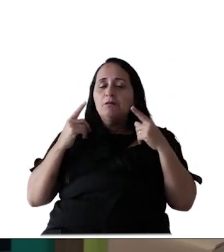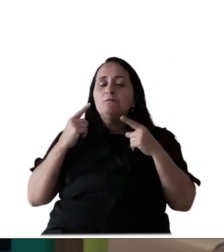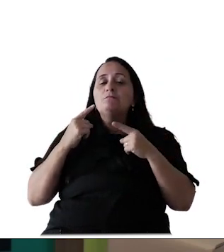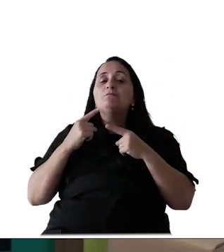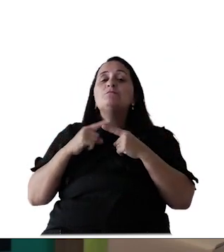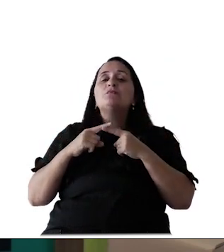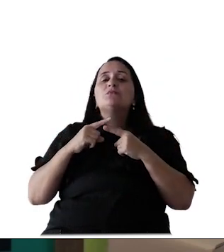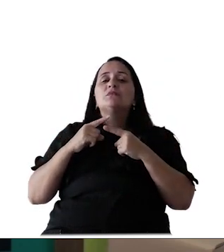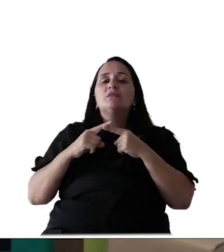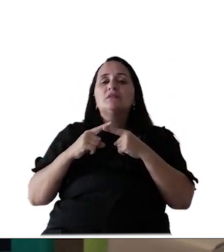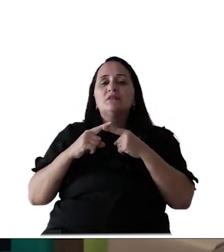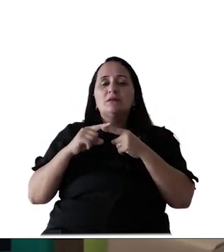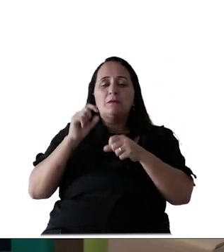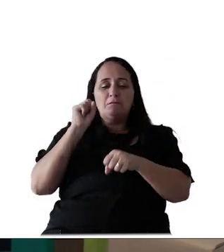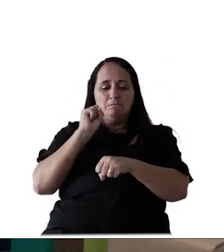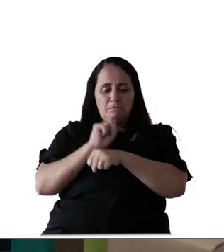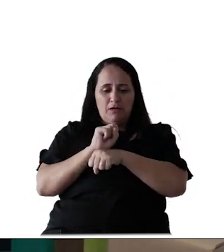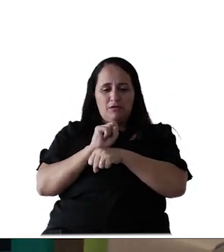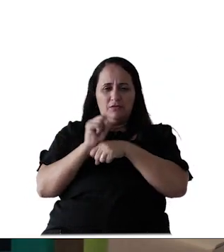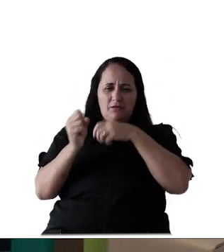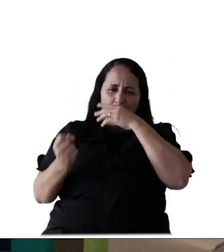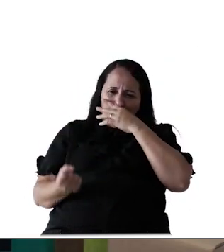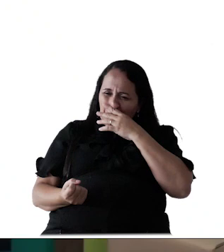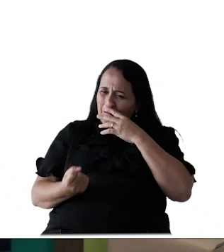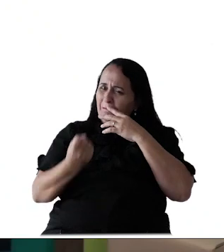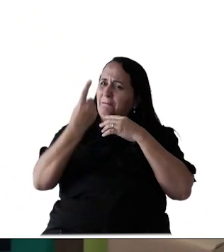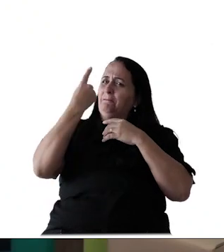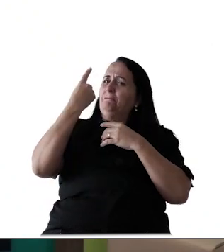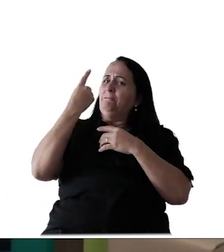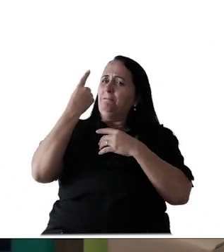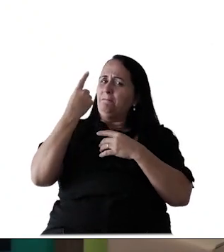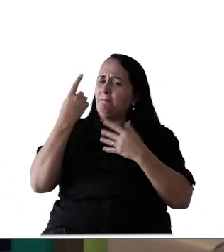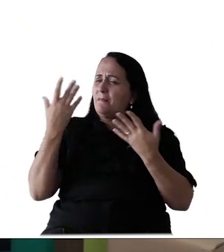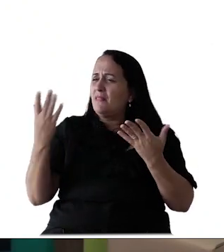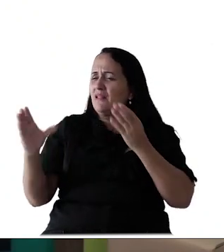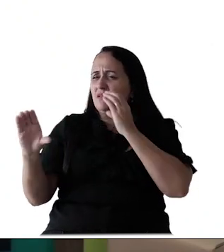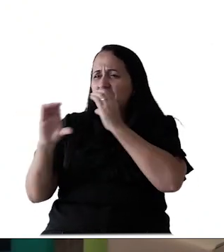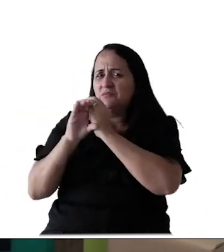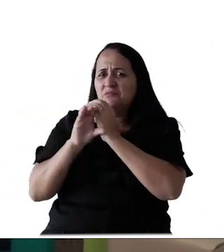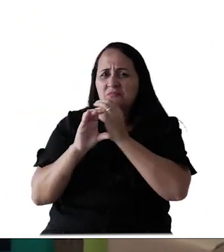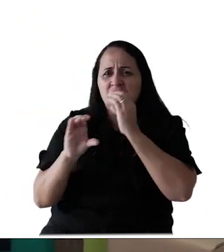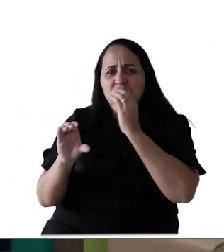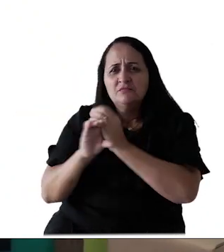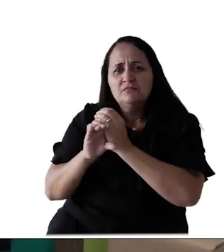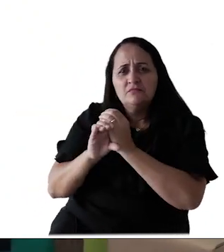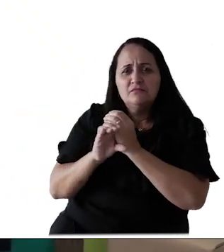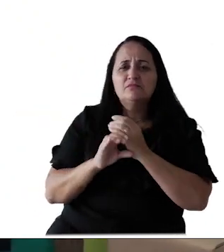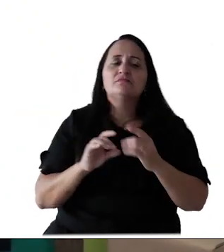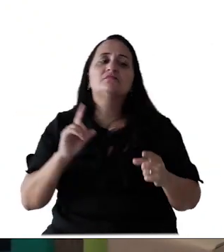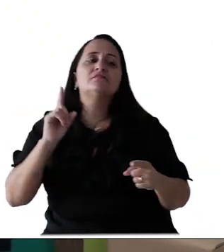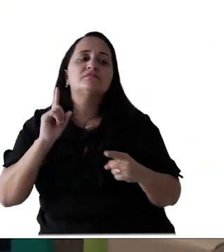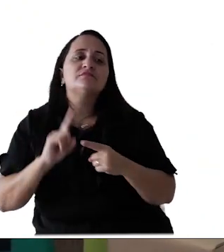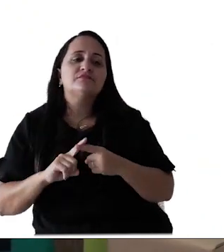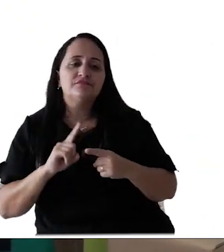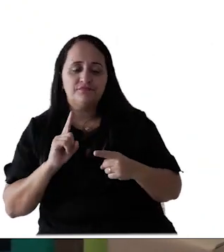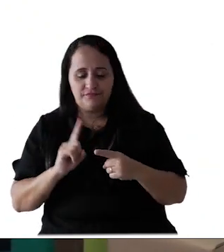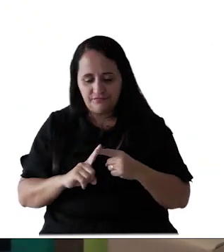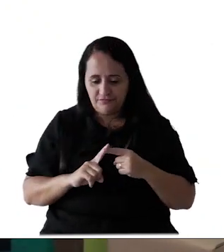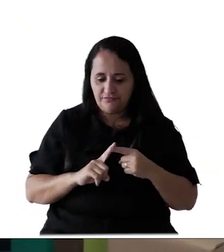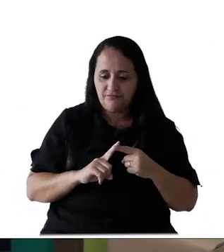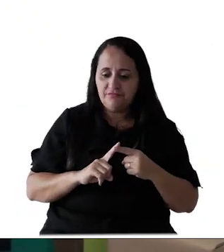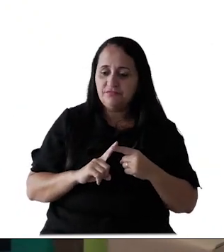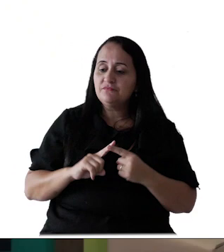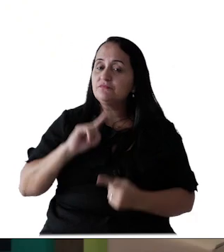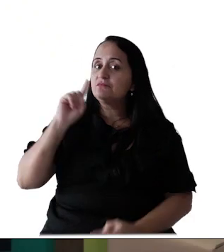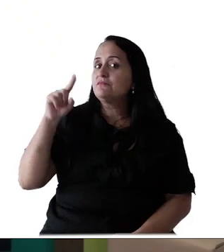verdade, uma pausa, um estranhamento, um ruído nessa comunicação. Porque o locutor, o advogado,